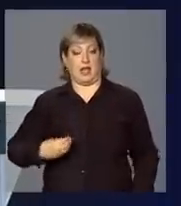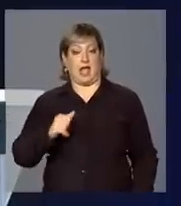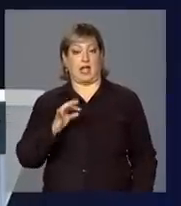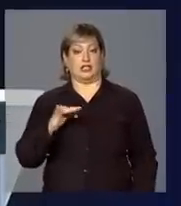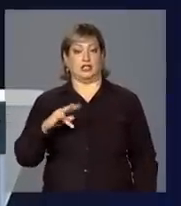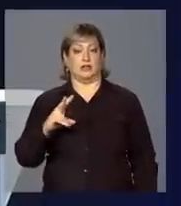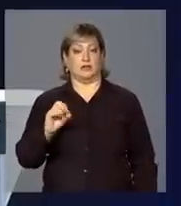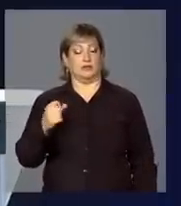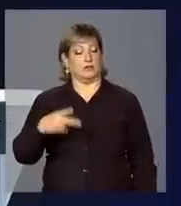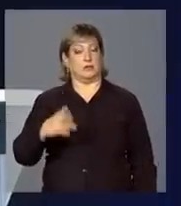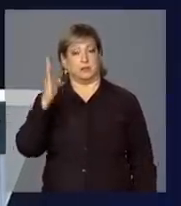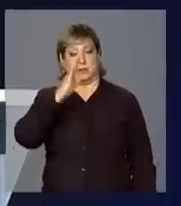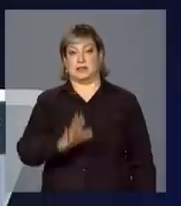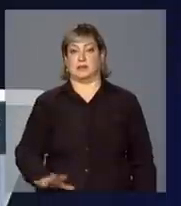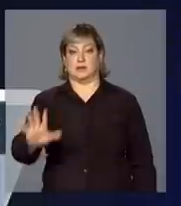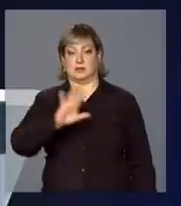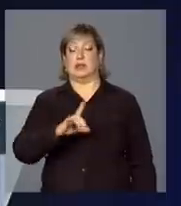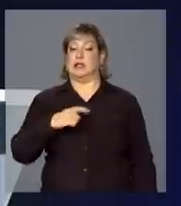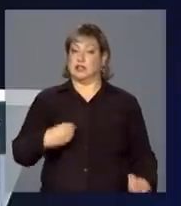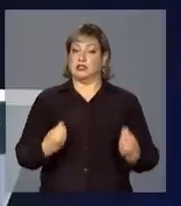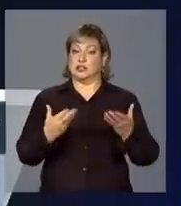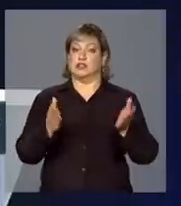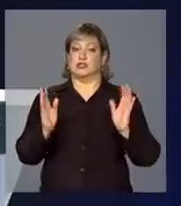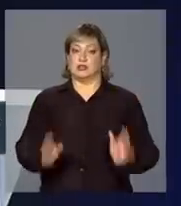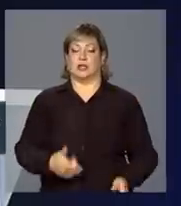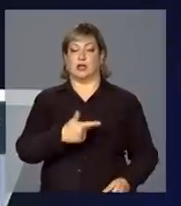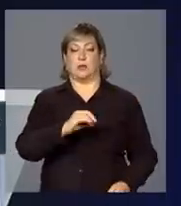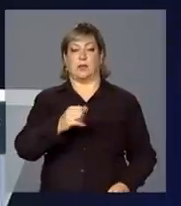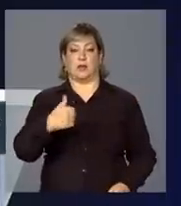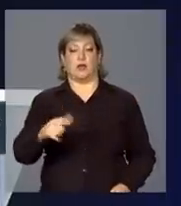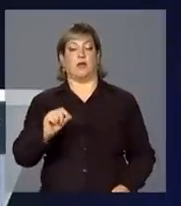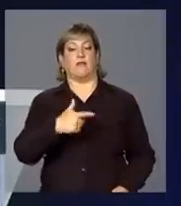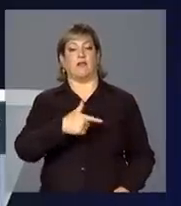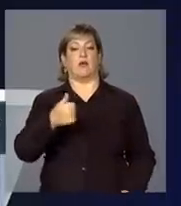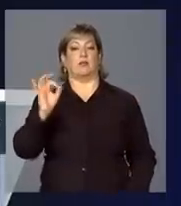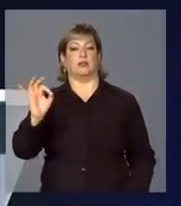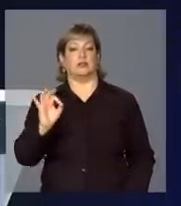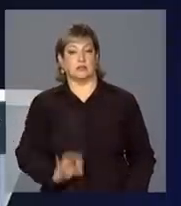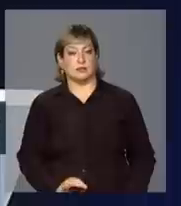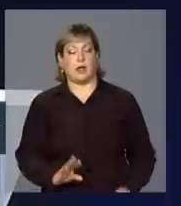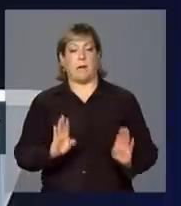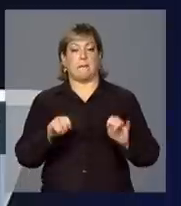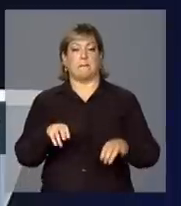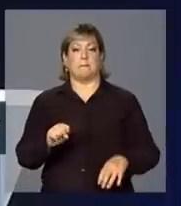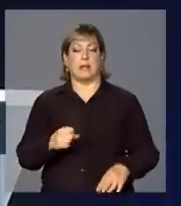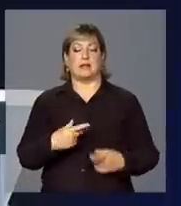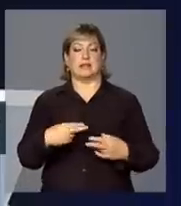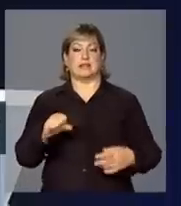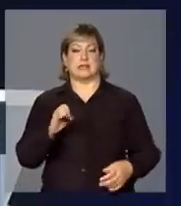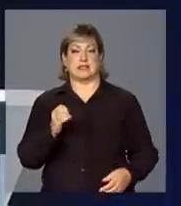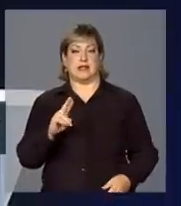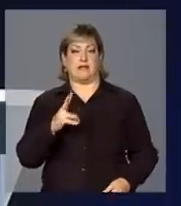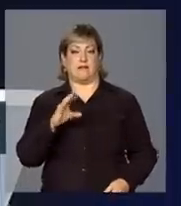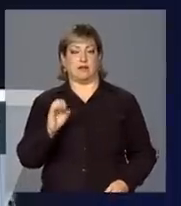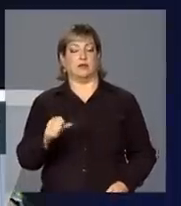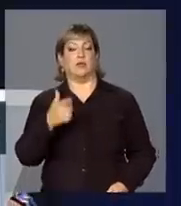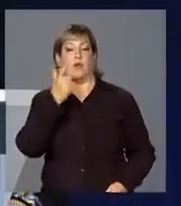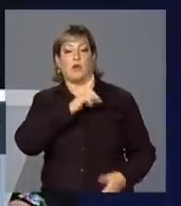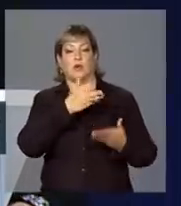Brasil. Forneceram em 2012 21% dos bens e serviços adquiridos pelo governo